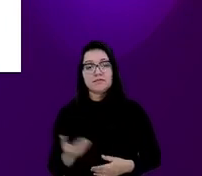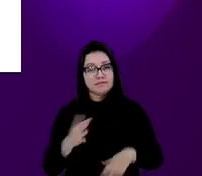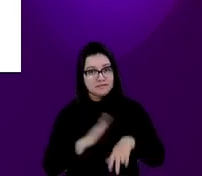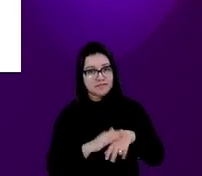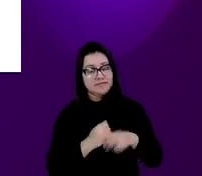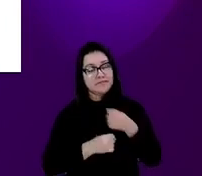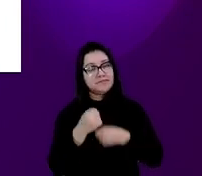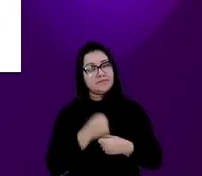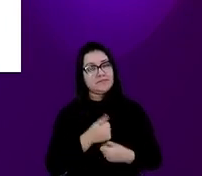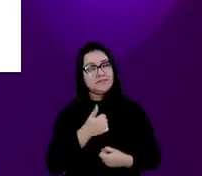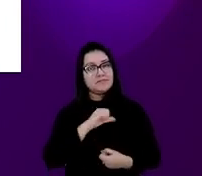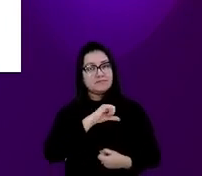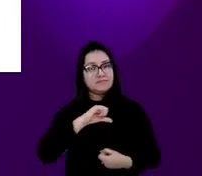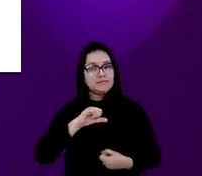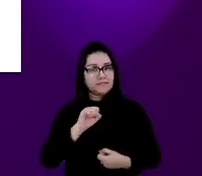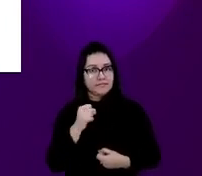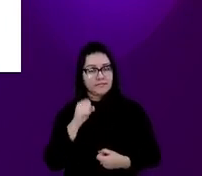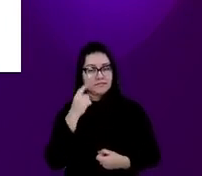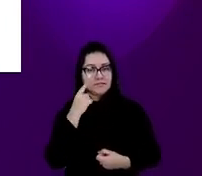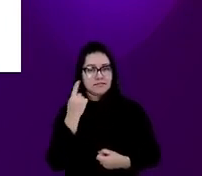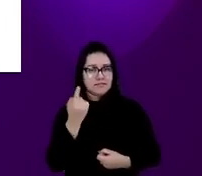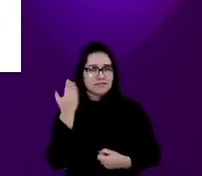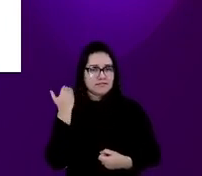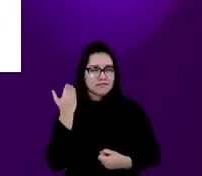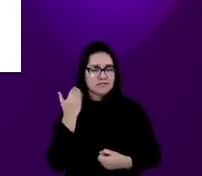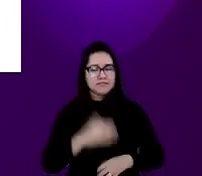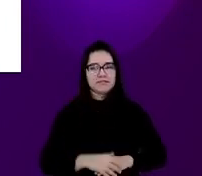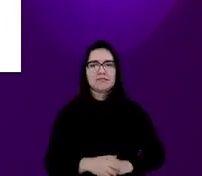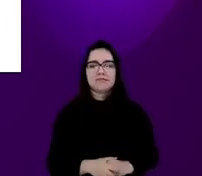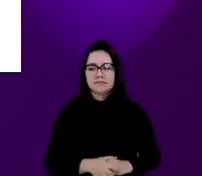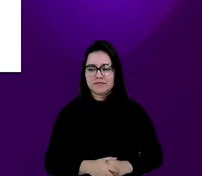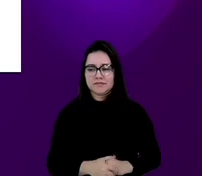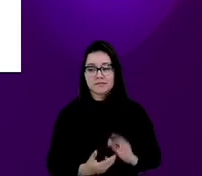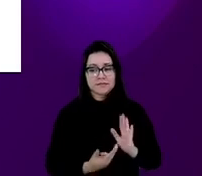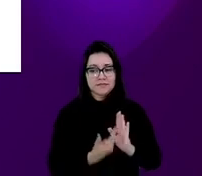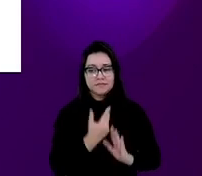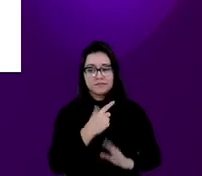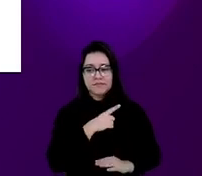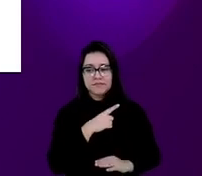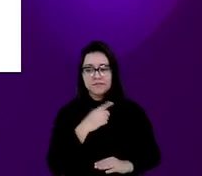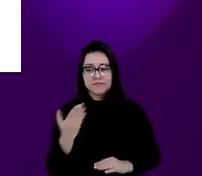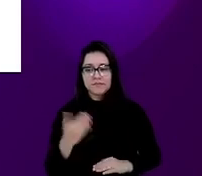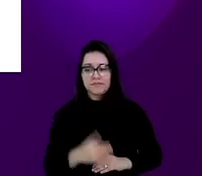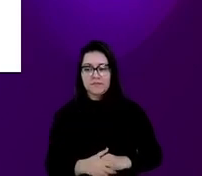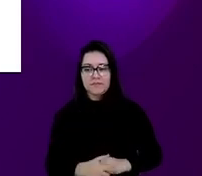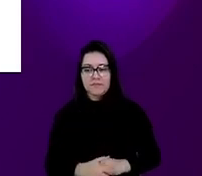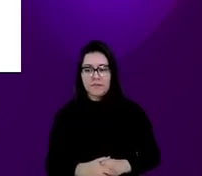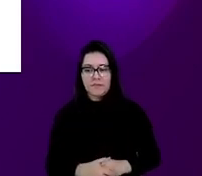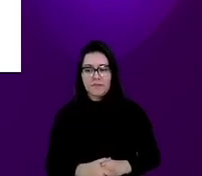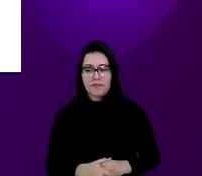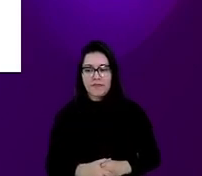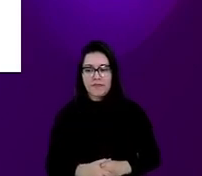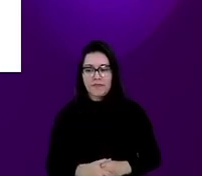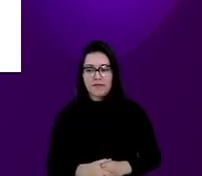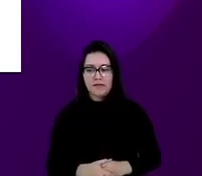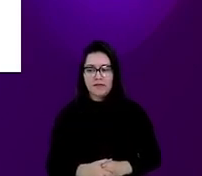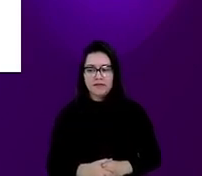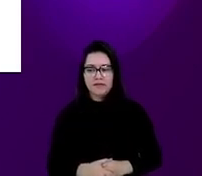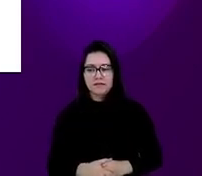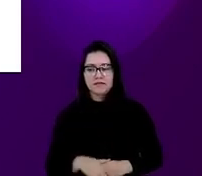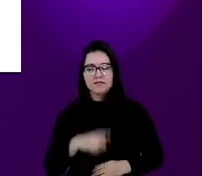98, lá na Camargo, junto com o Fábio Ferreira. Era um chivanoma enorme